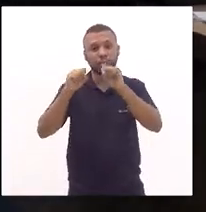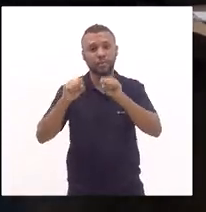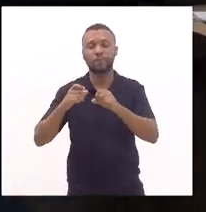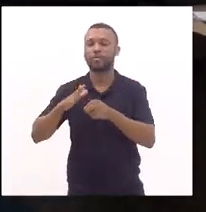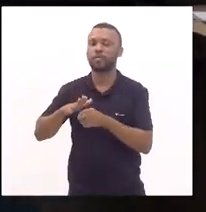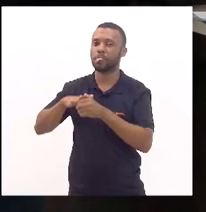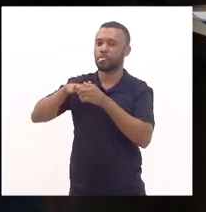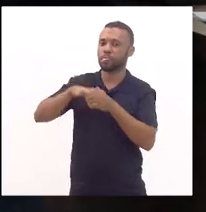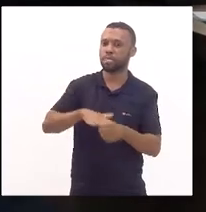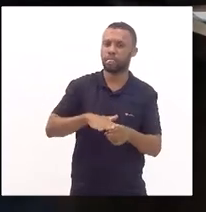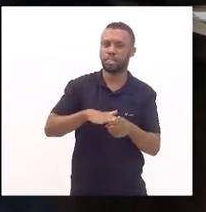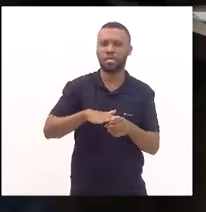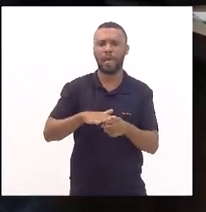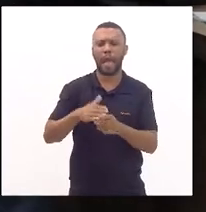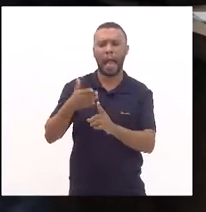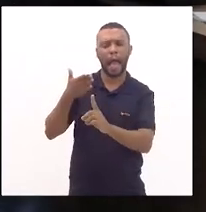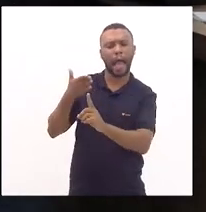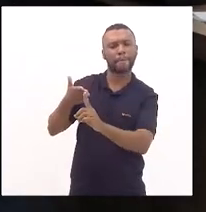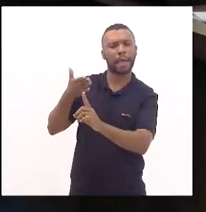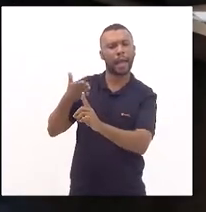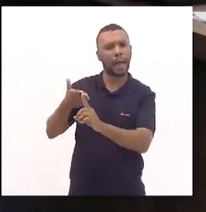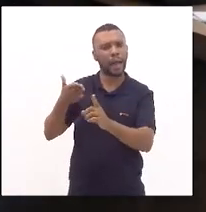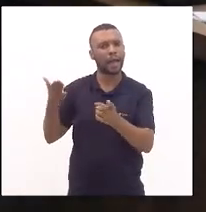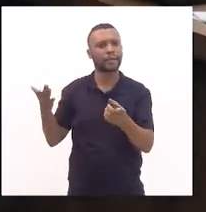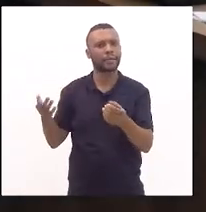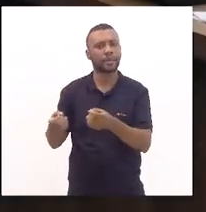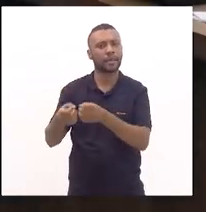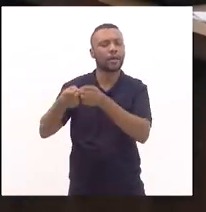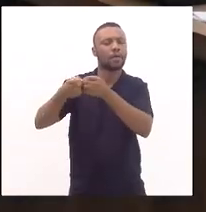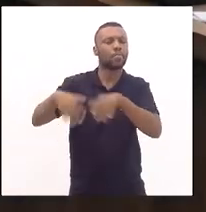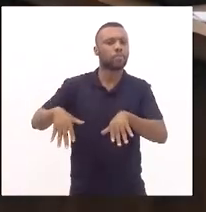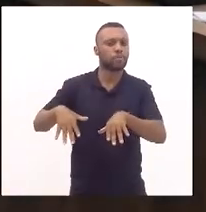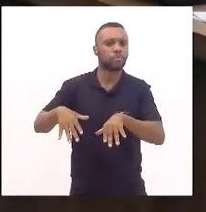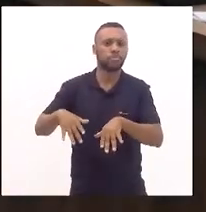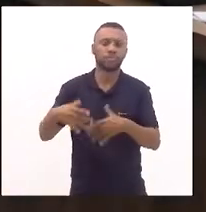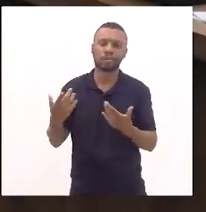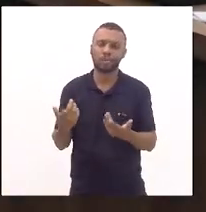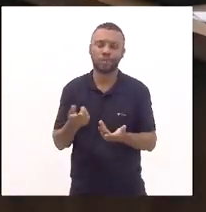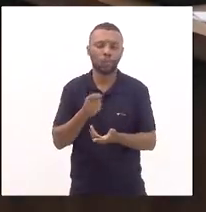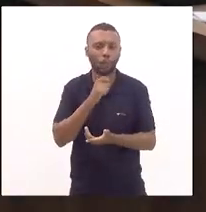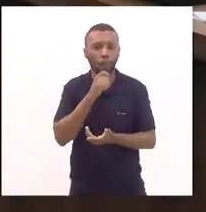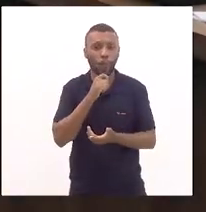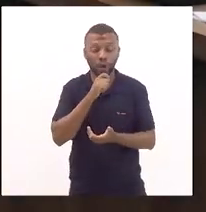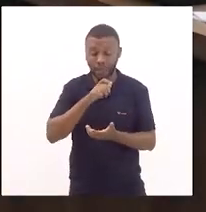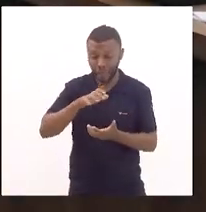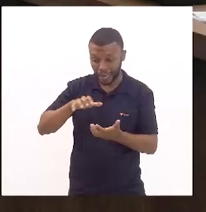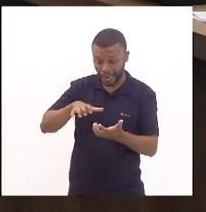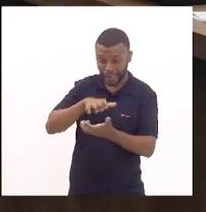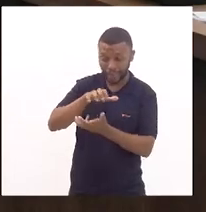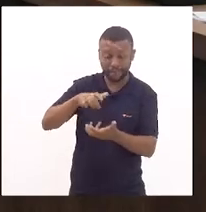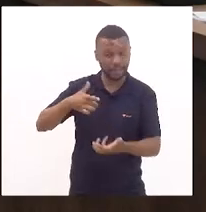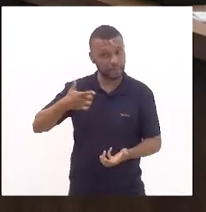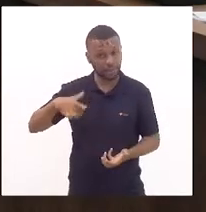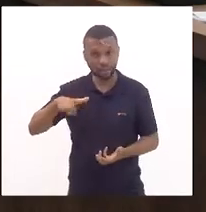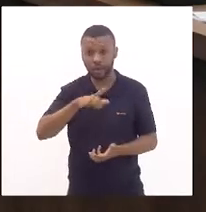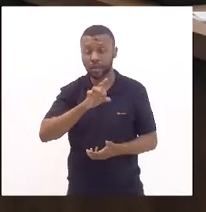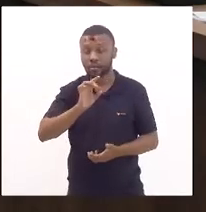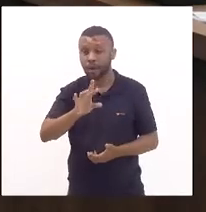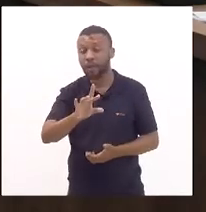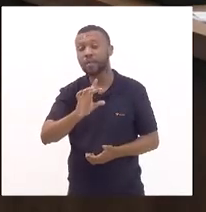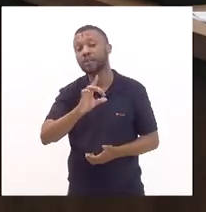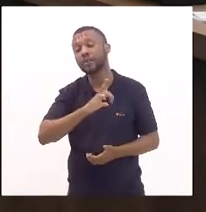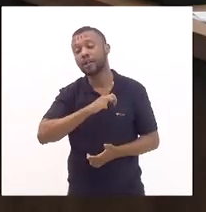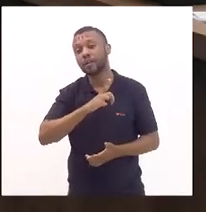né? Ameaça, quer dizer, eles não entraram em greve, eles apenas estão